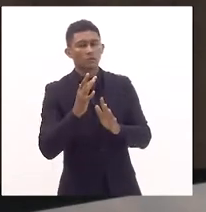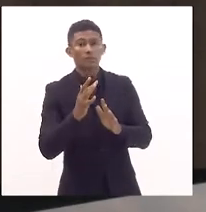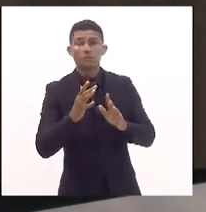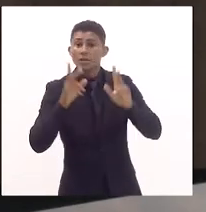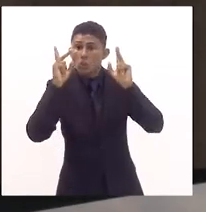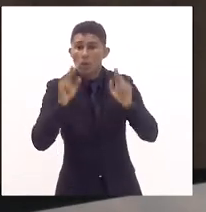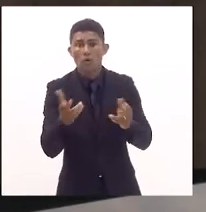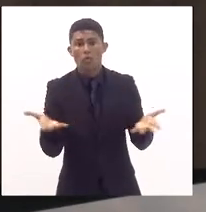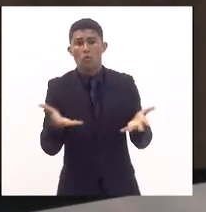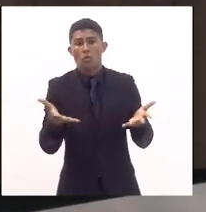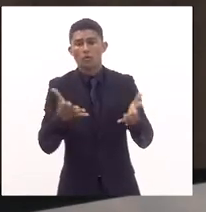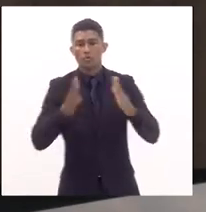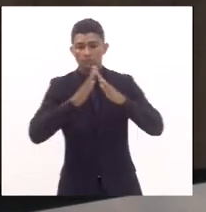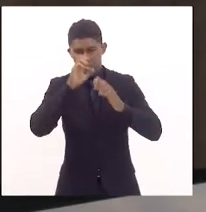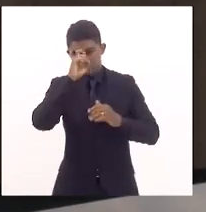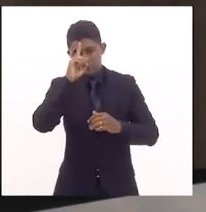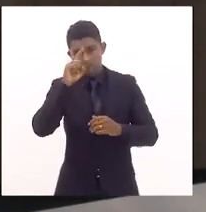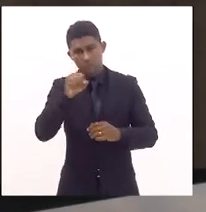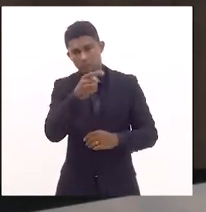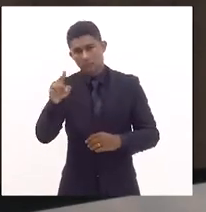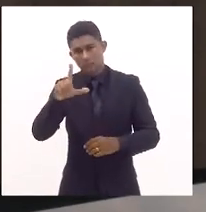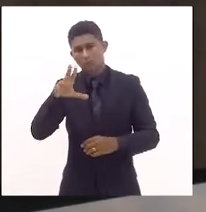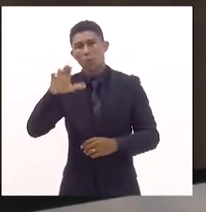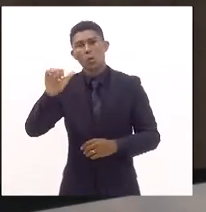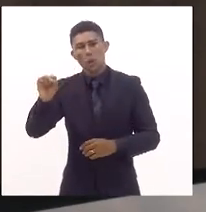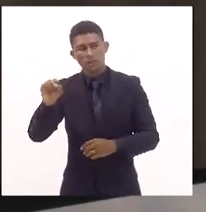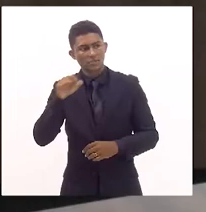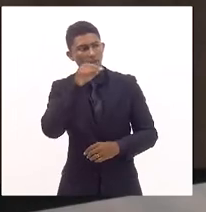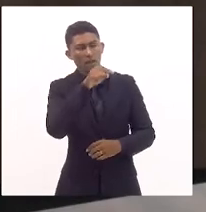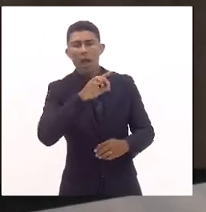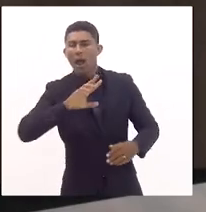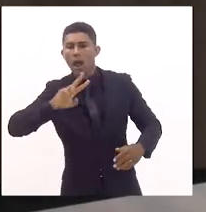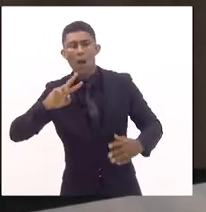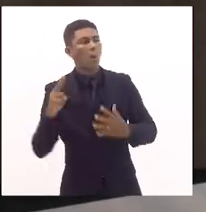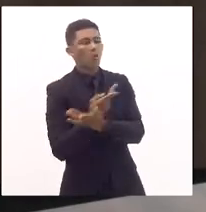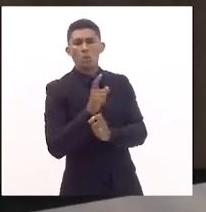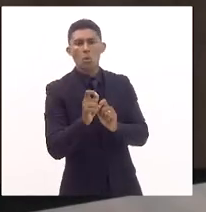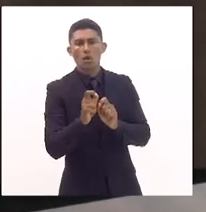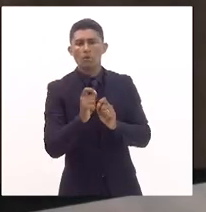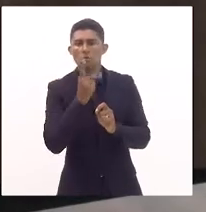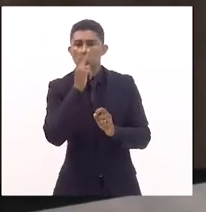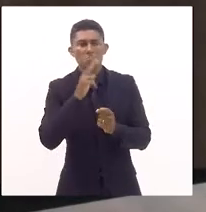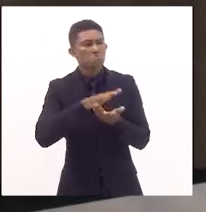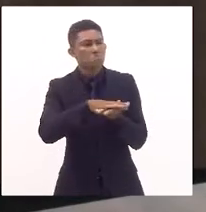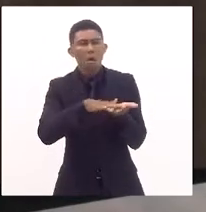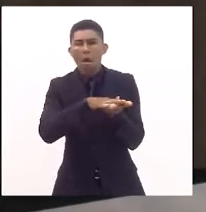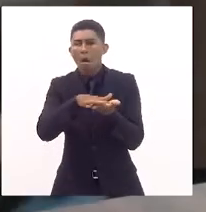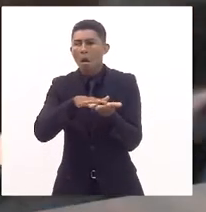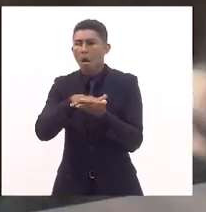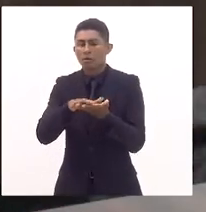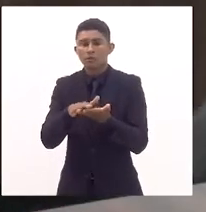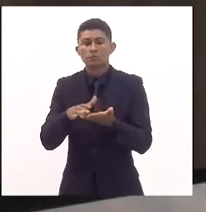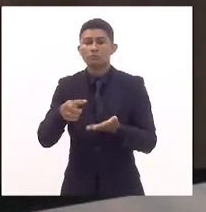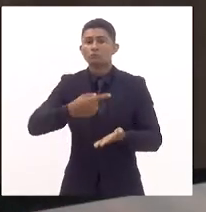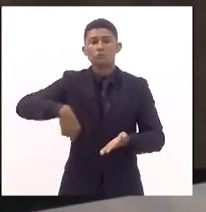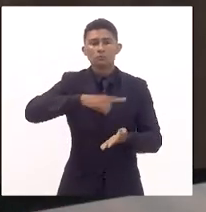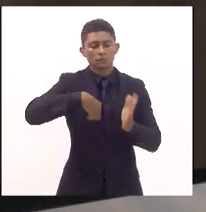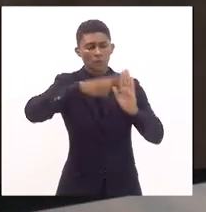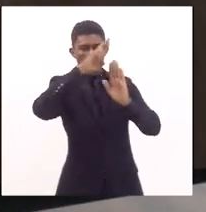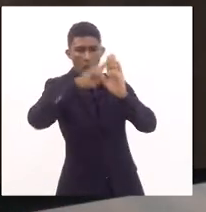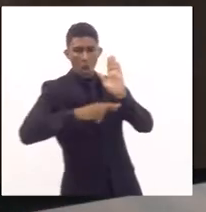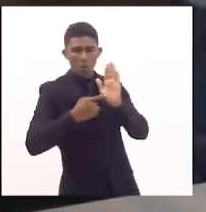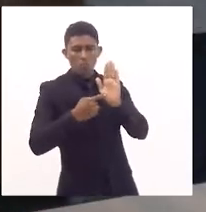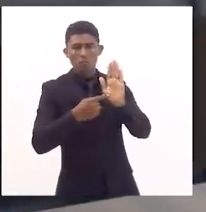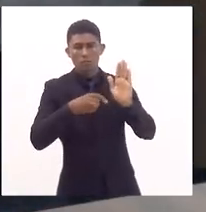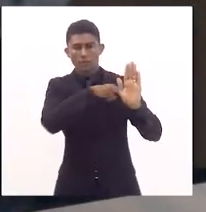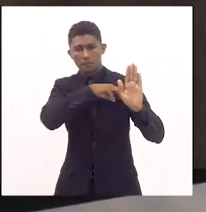São Lucas. Sabe o que aconteceu de lá até aqui? Nada. Nós fizemos o relatório, mandamos para o